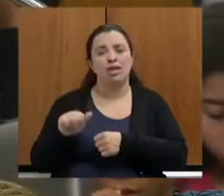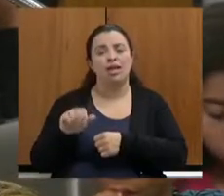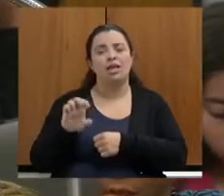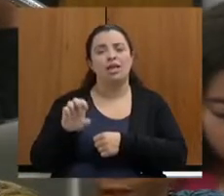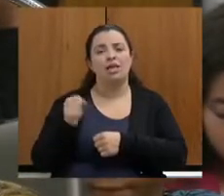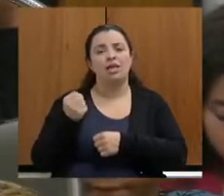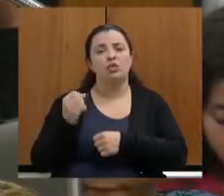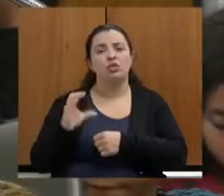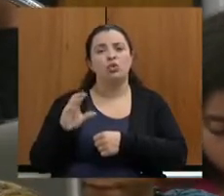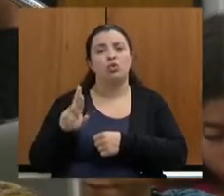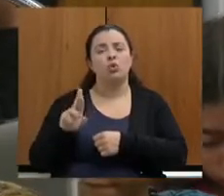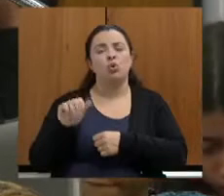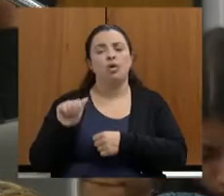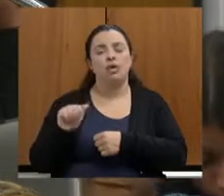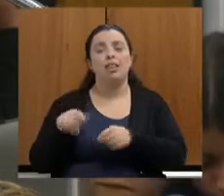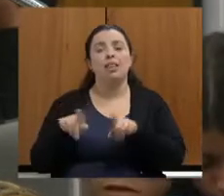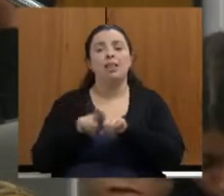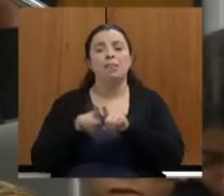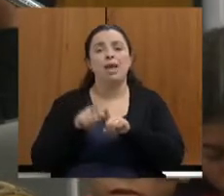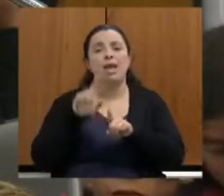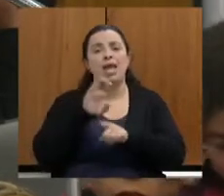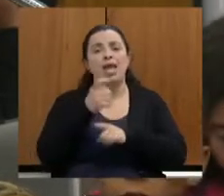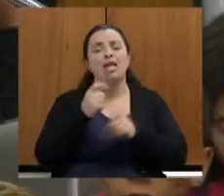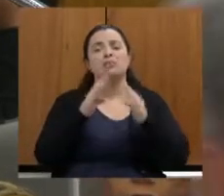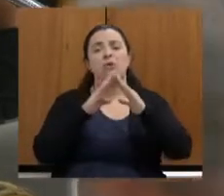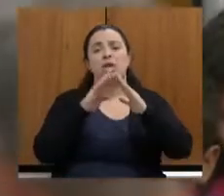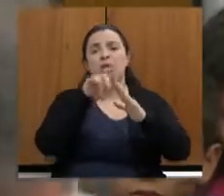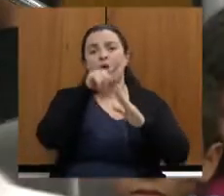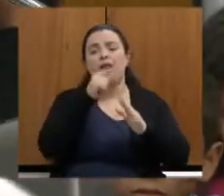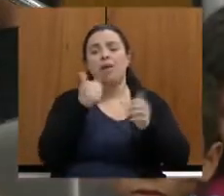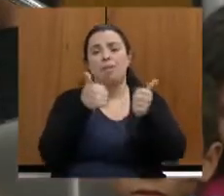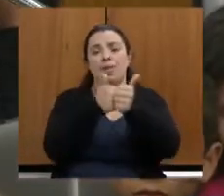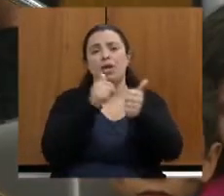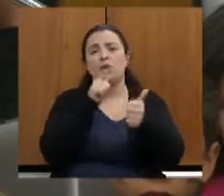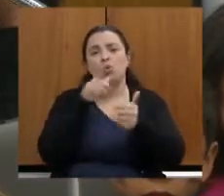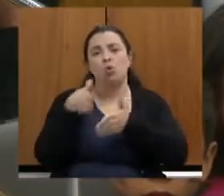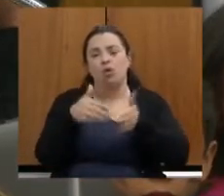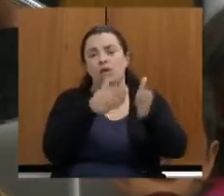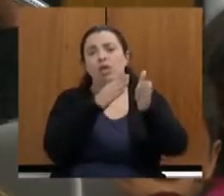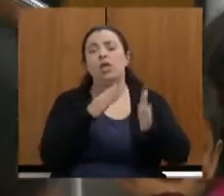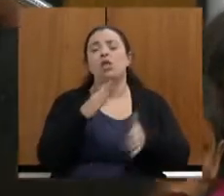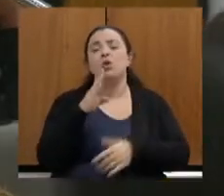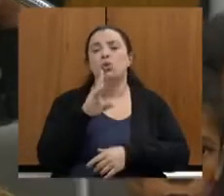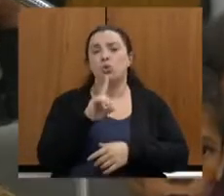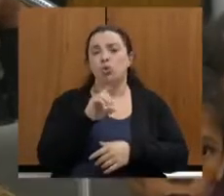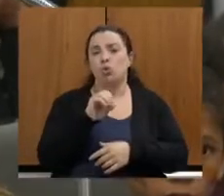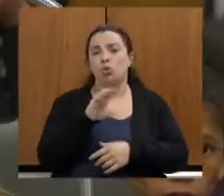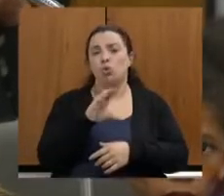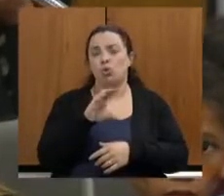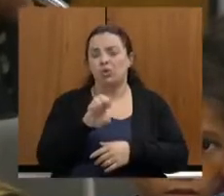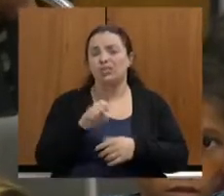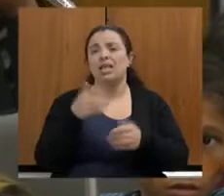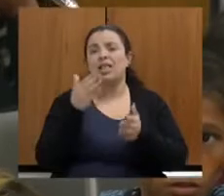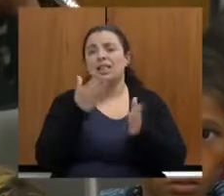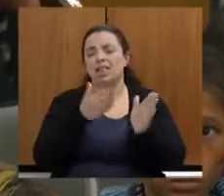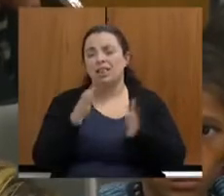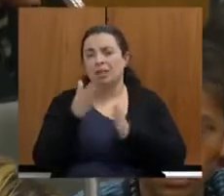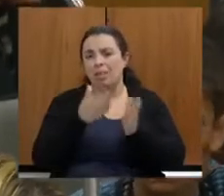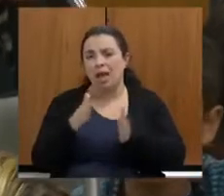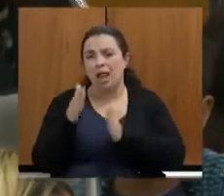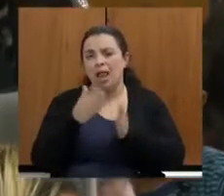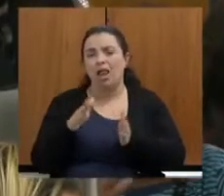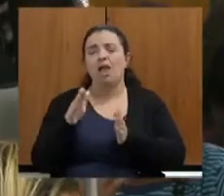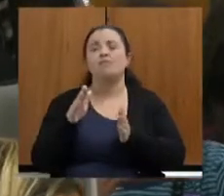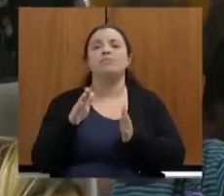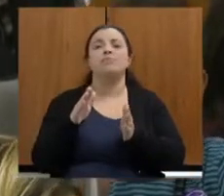Doce em 2011 Trabalhei na Ilha do Rio Doce até em 2020 e trabalhava com agricultura eu